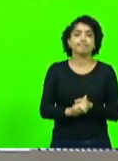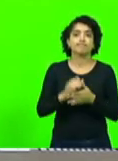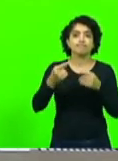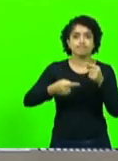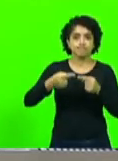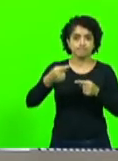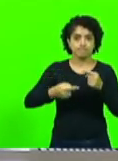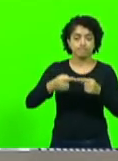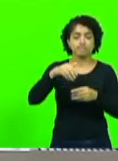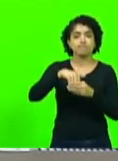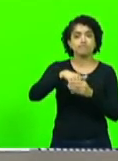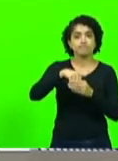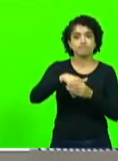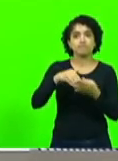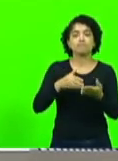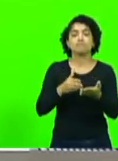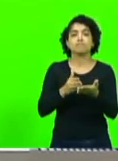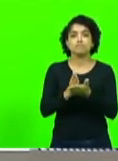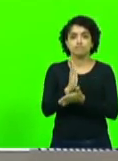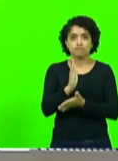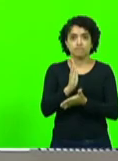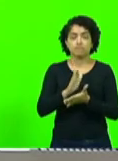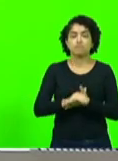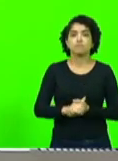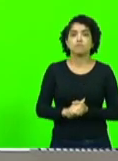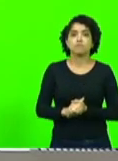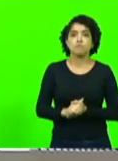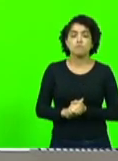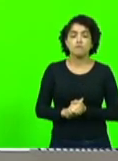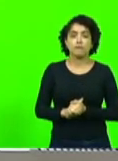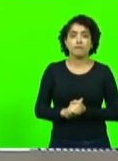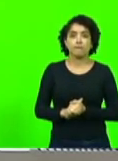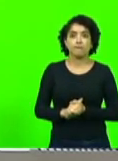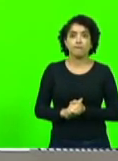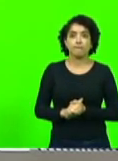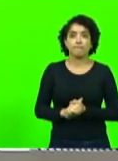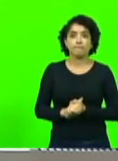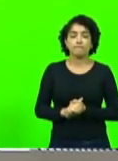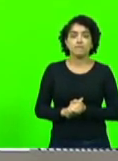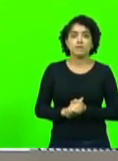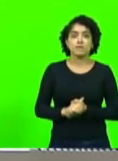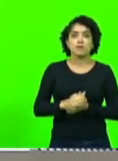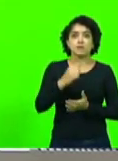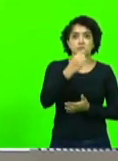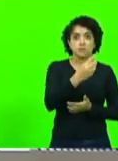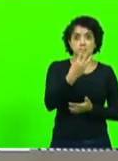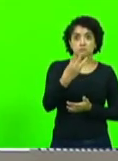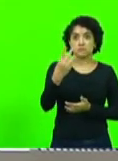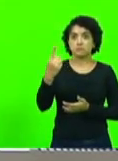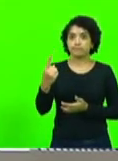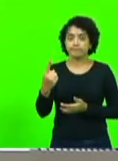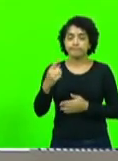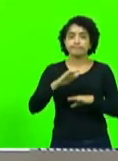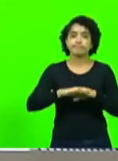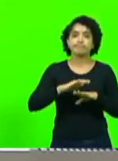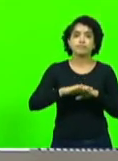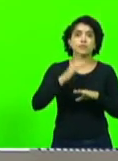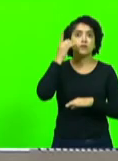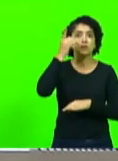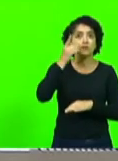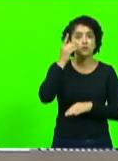discussão, em votação, aprovado. Moção 131, autor deputado João